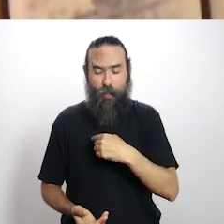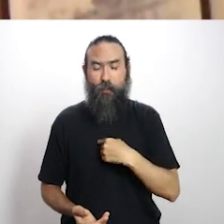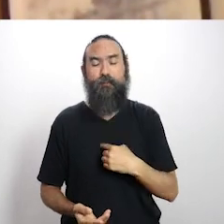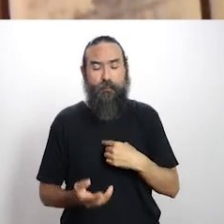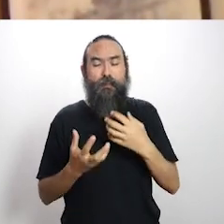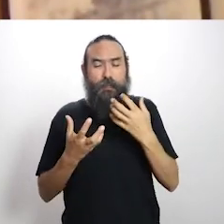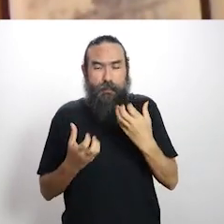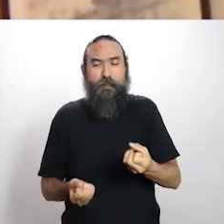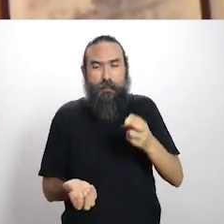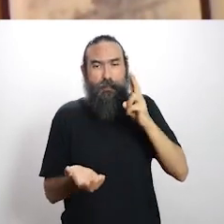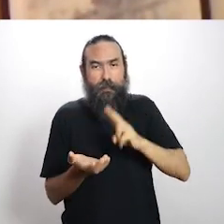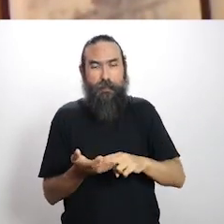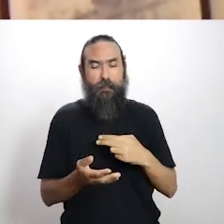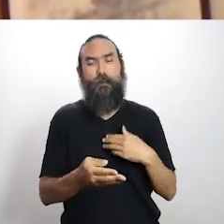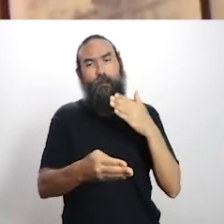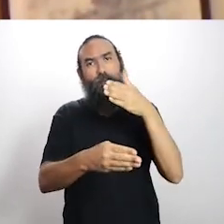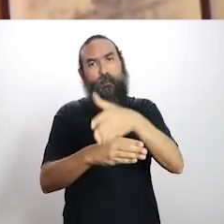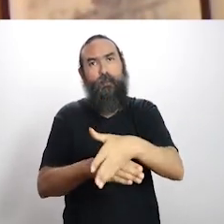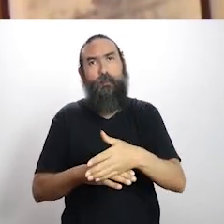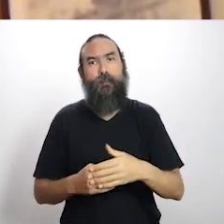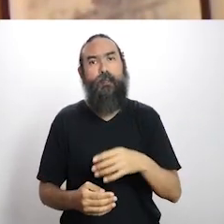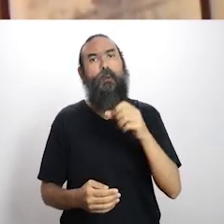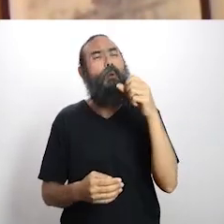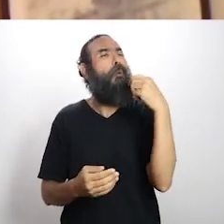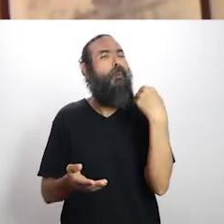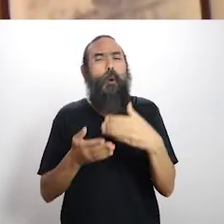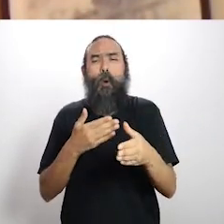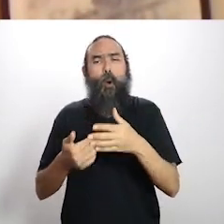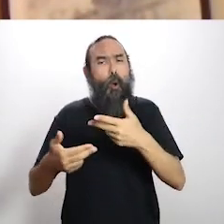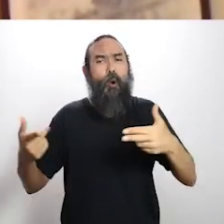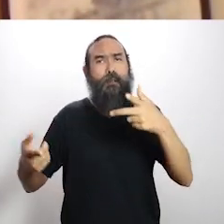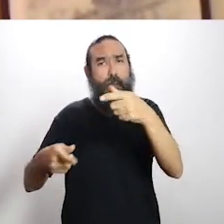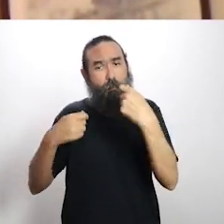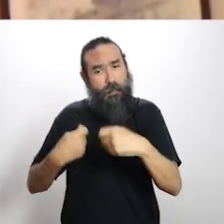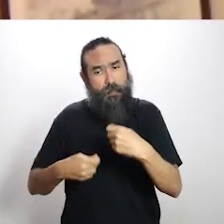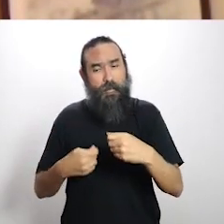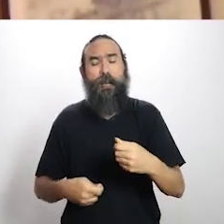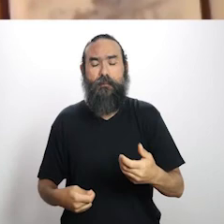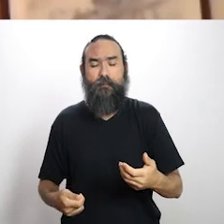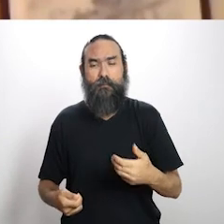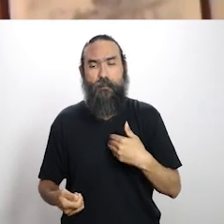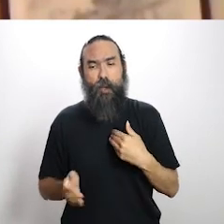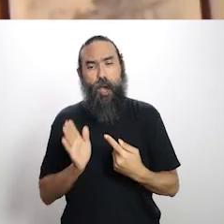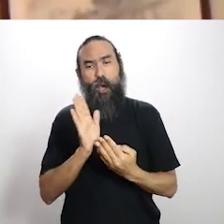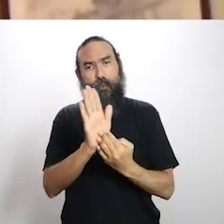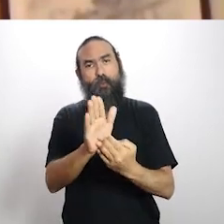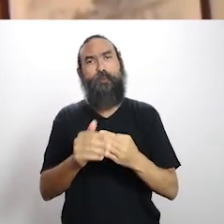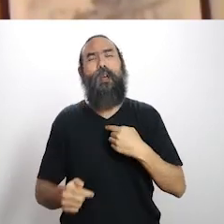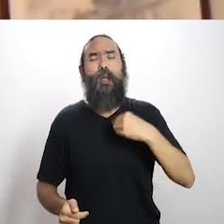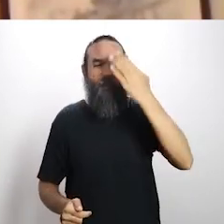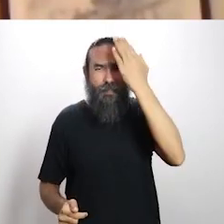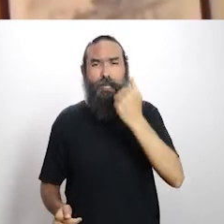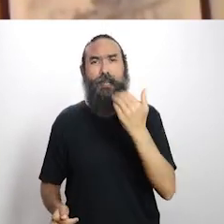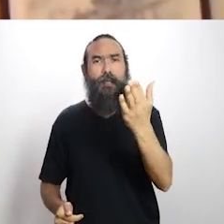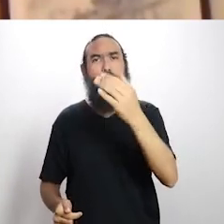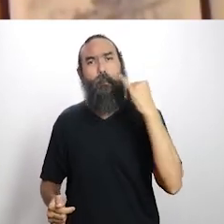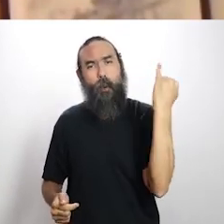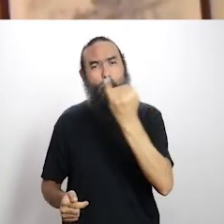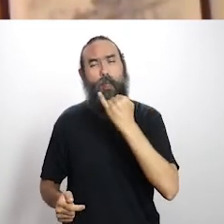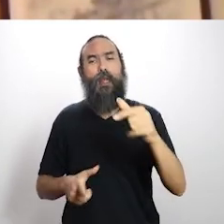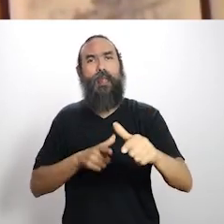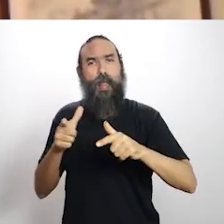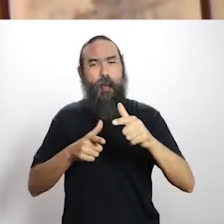Aldir Blanc de emergência cultural ela foi feita exatamente pra experiências como como essas as de